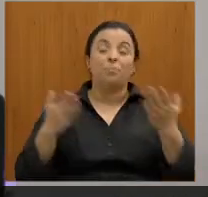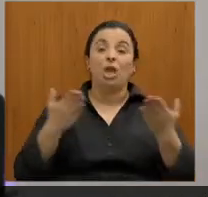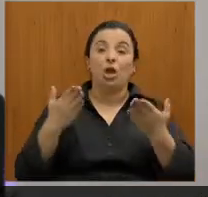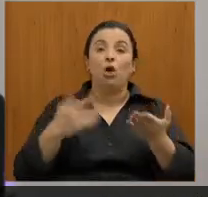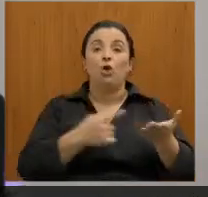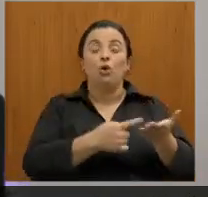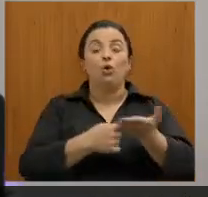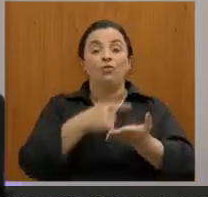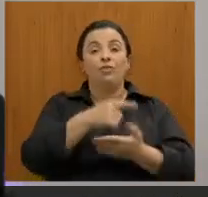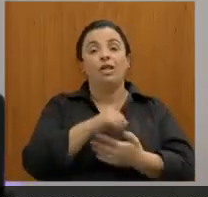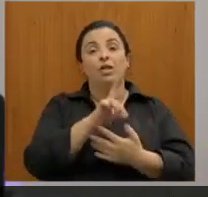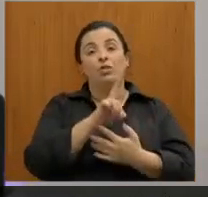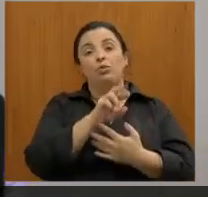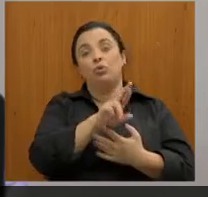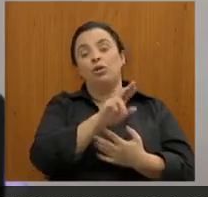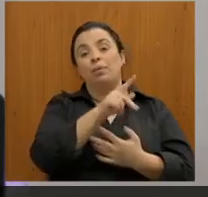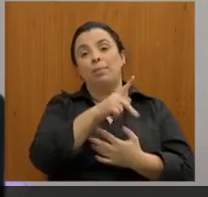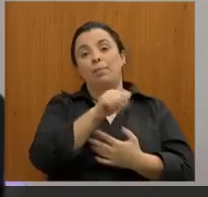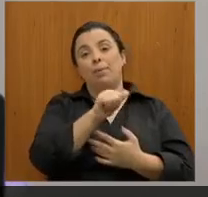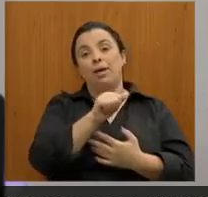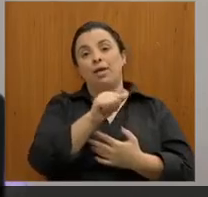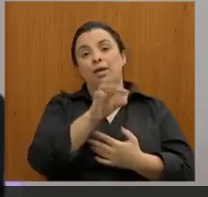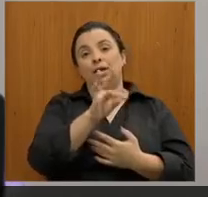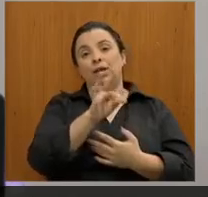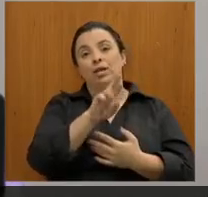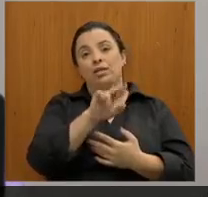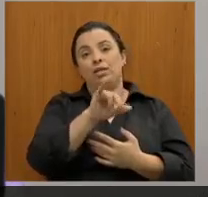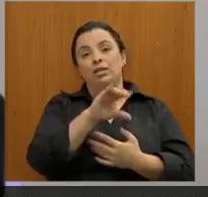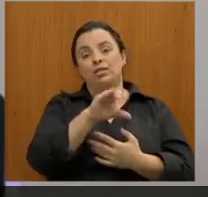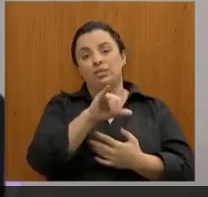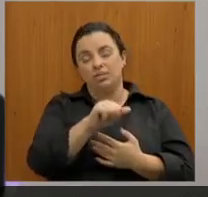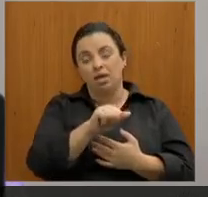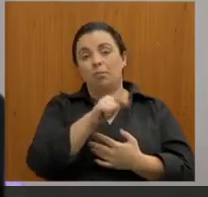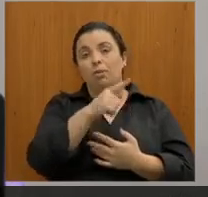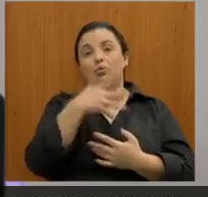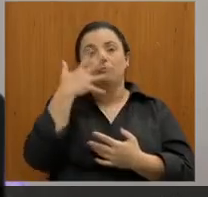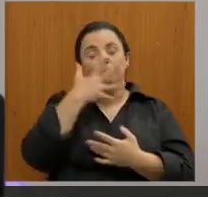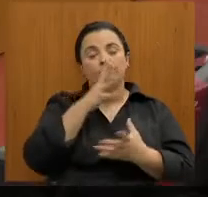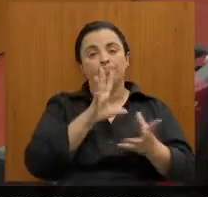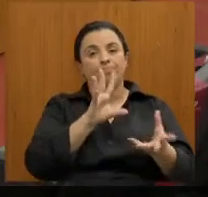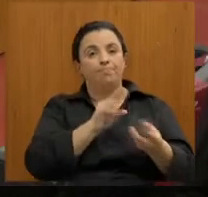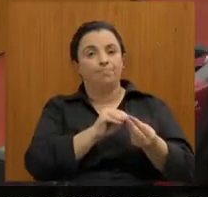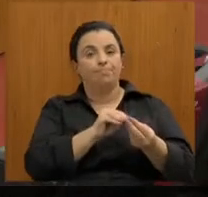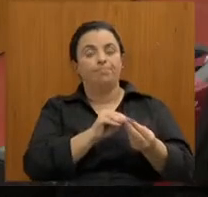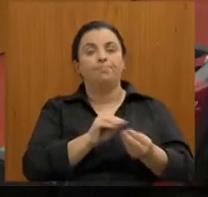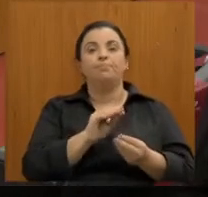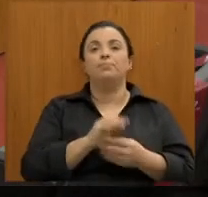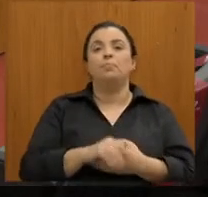a Doutora Patrícia Habacuque para suas palavras de encerramento